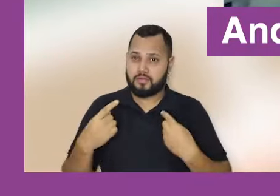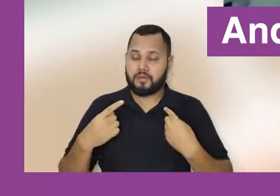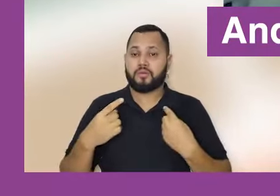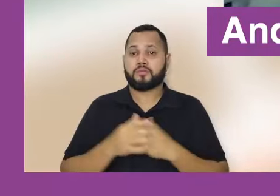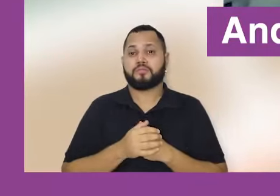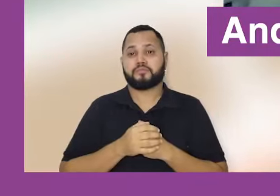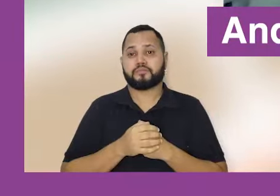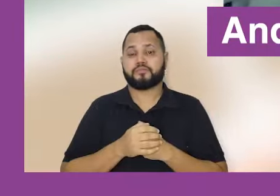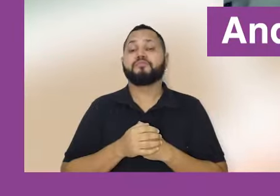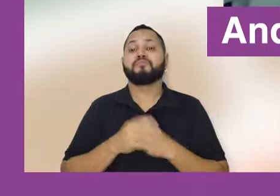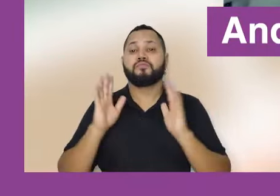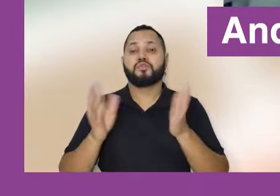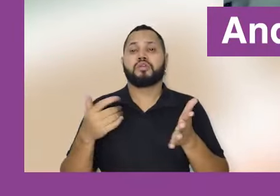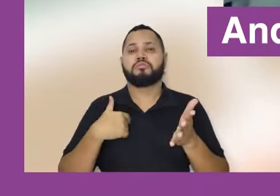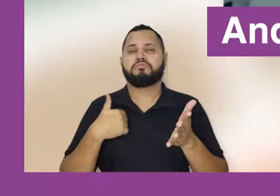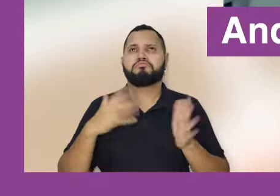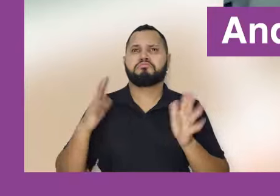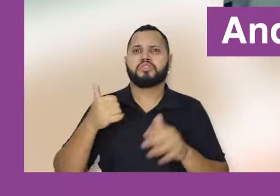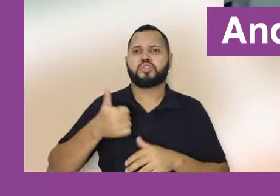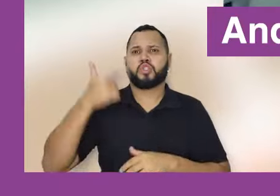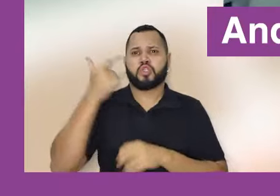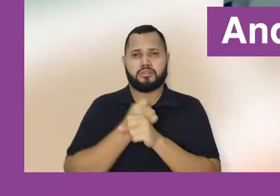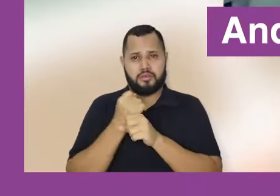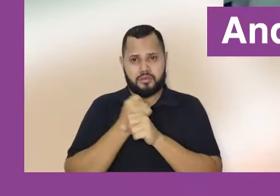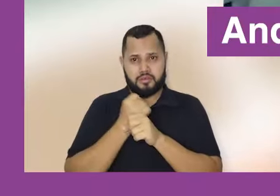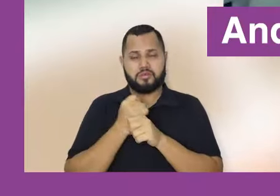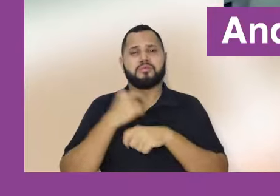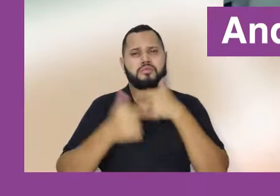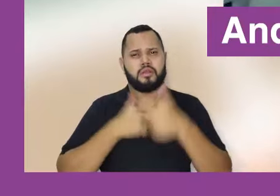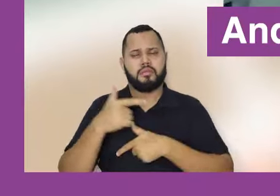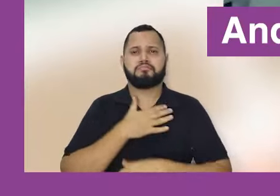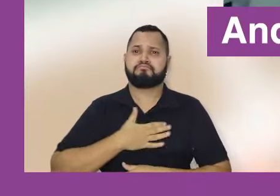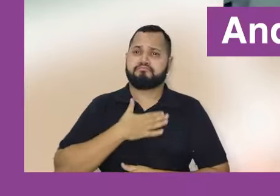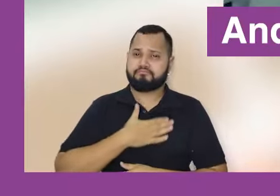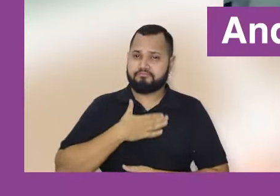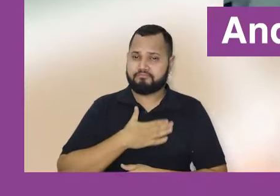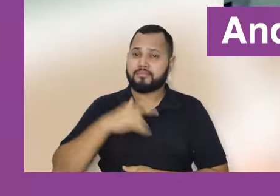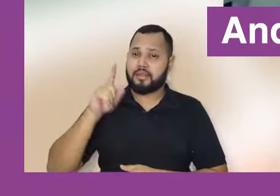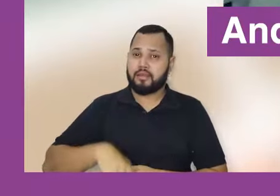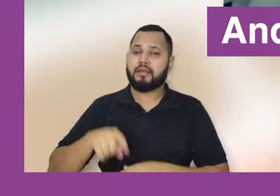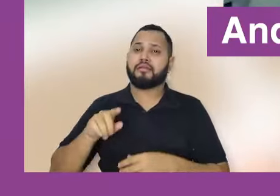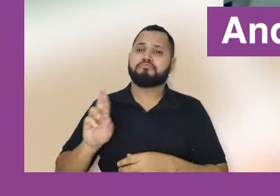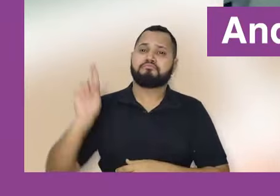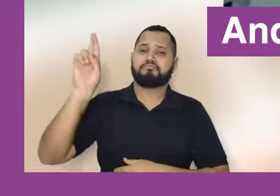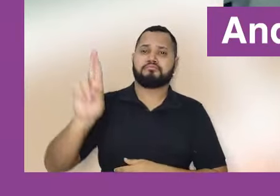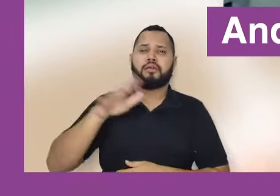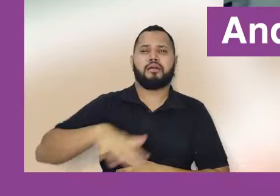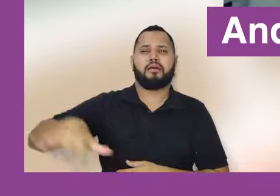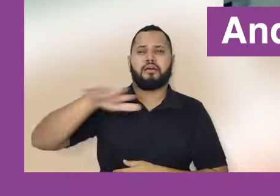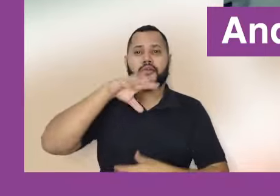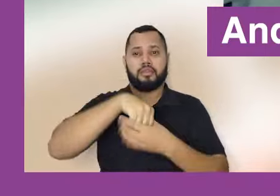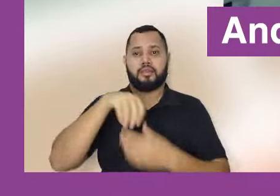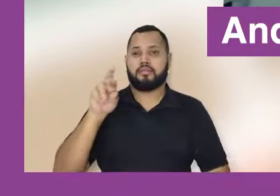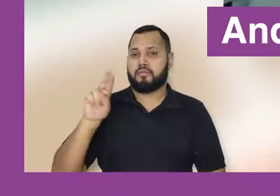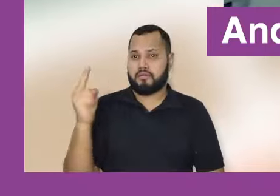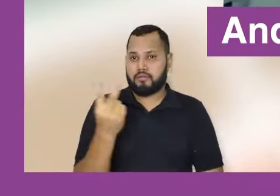então venho tendo aí acerca de 12 anos esse grande privilégio que é liderar áreas dentro